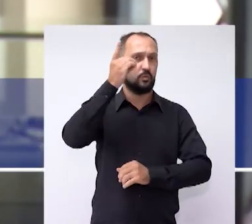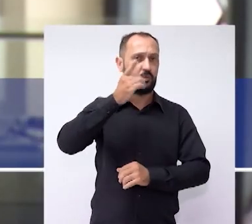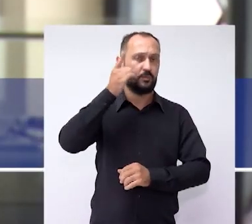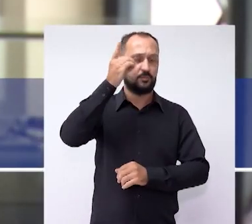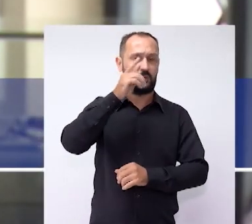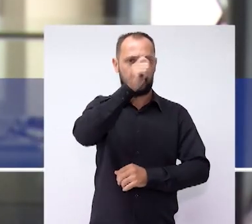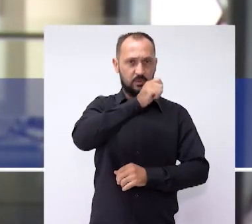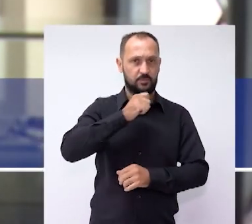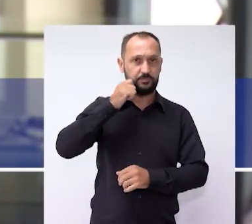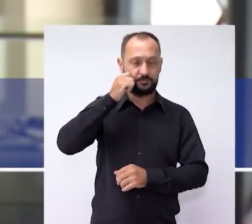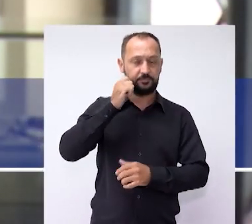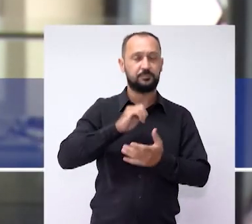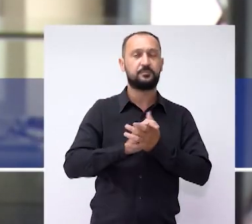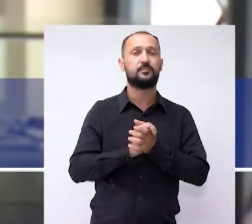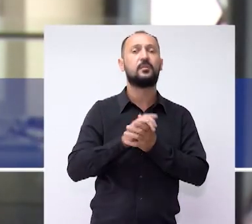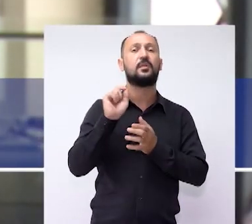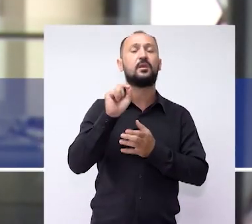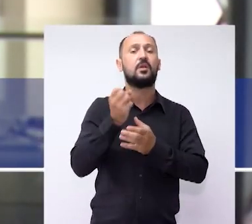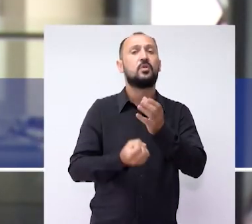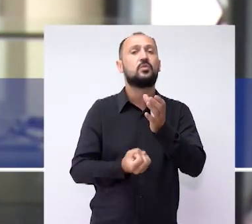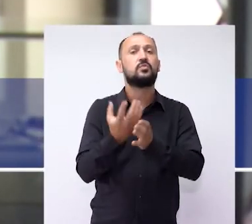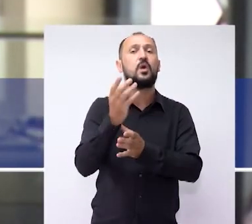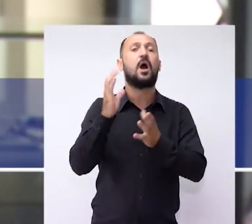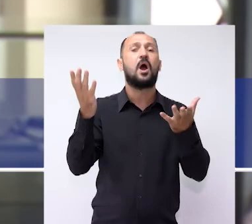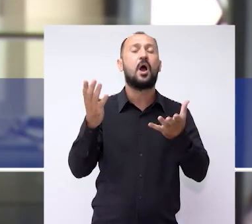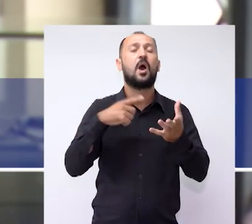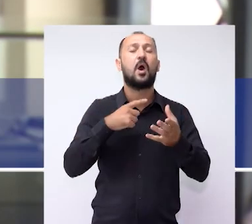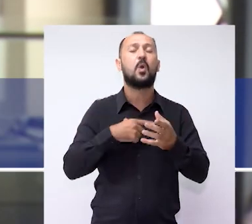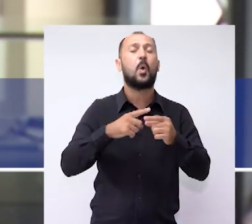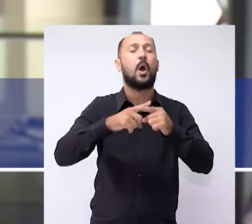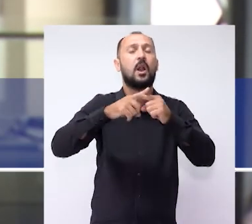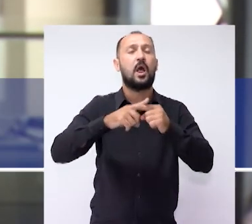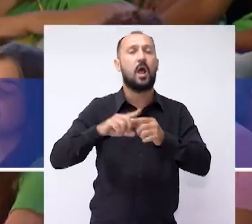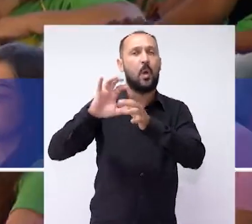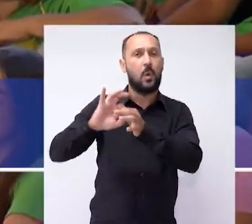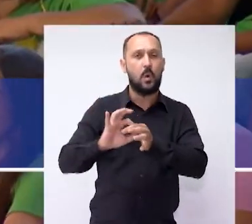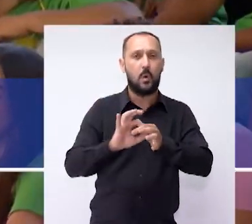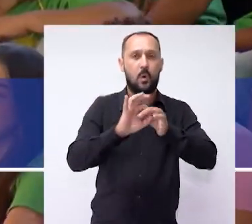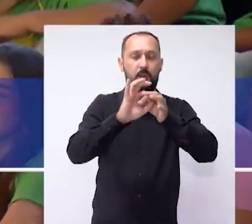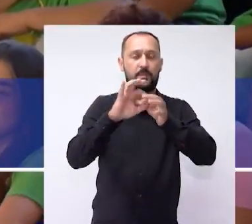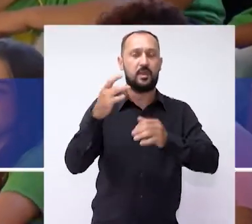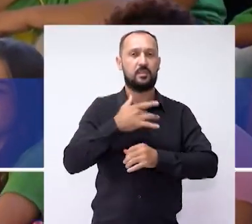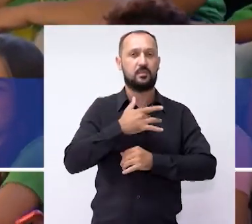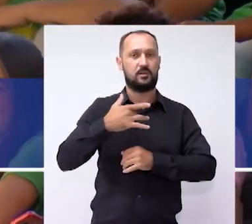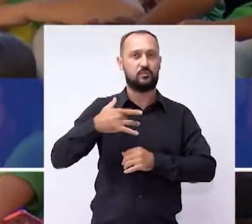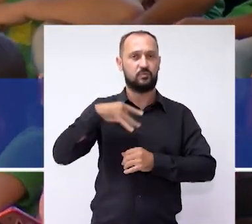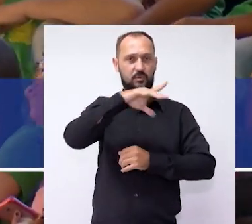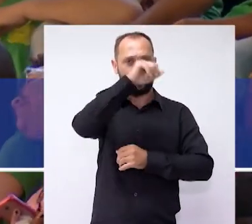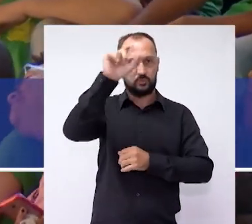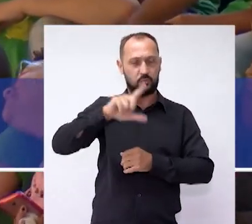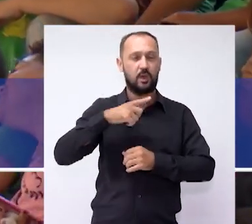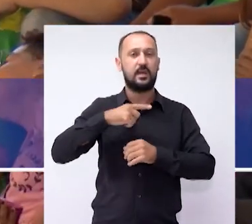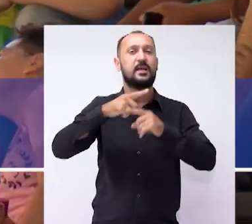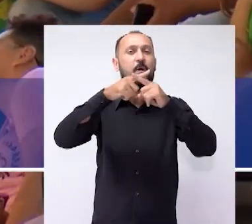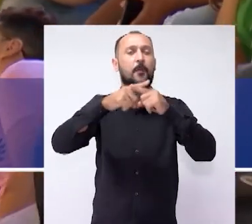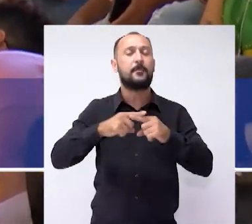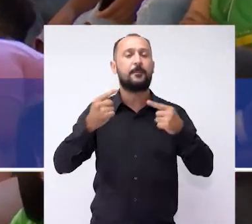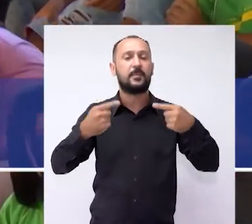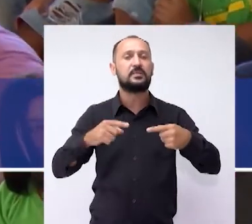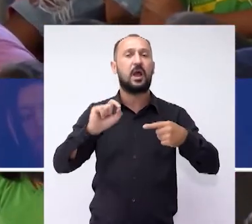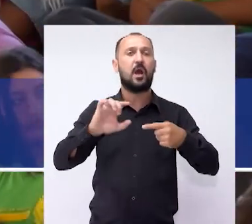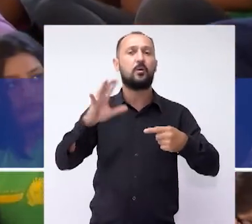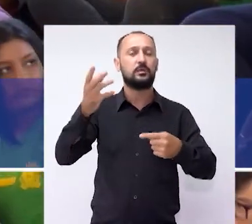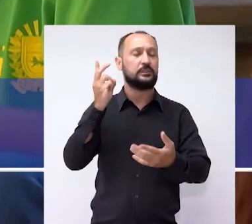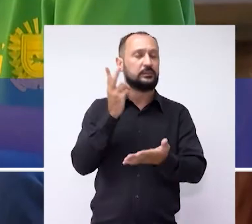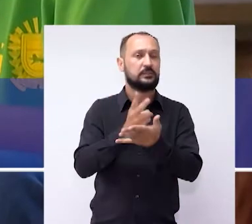um projeto de lei de autoria do deputado Antônio Vaz, do Republicanos, que institui a Olimpíada Estadual da Saúde em Mato Grosso do